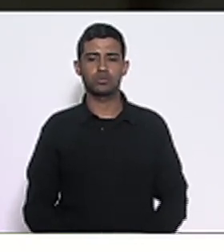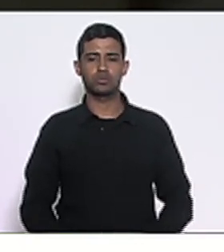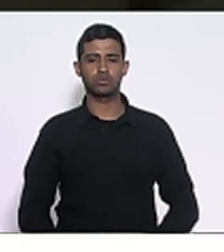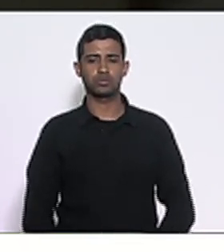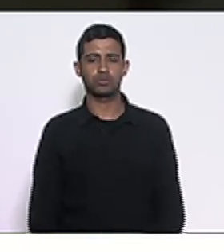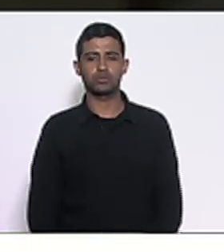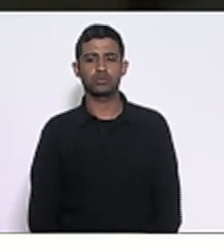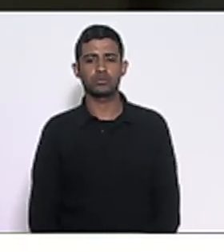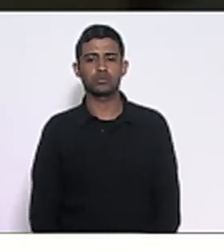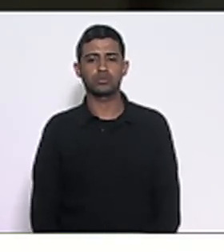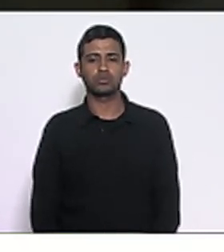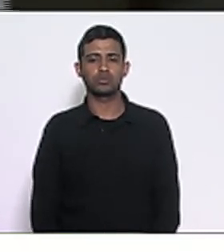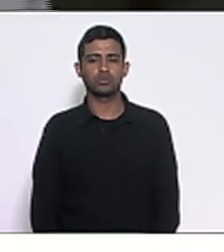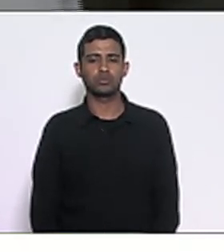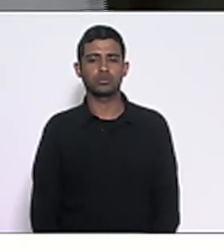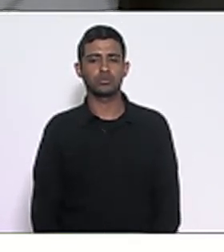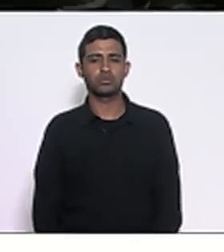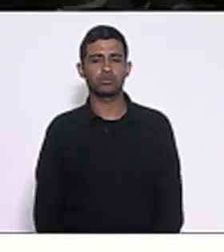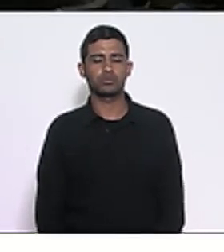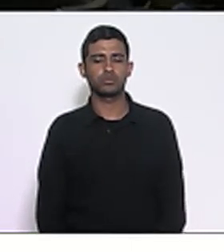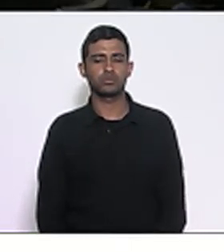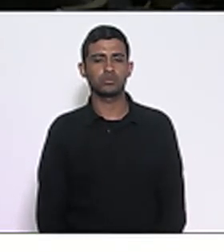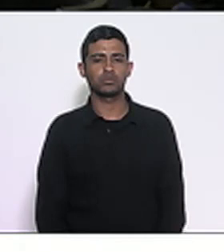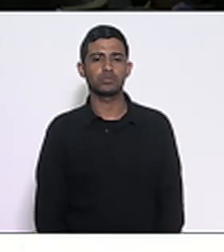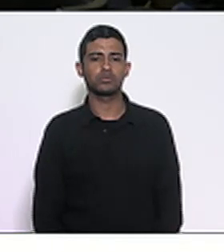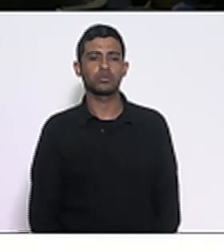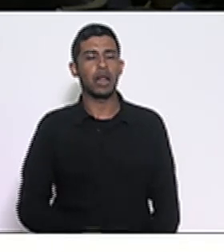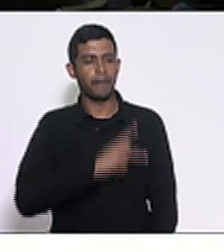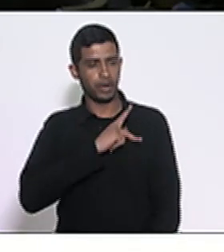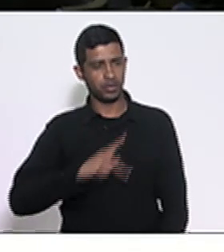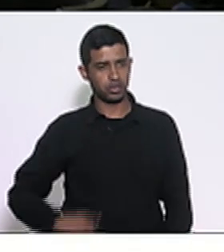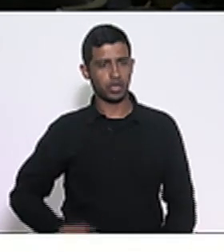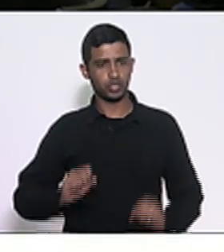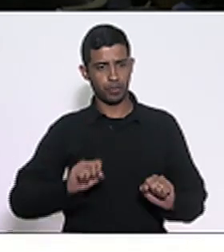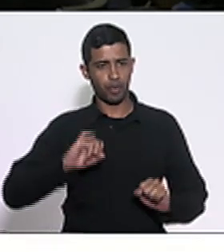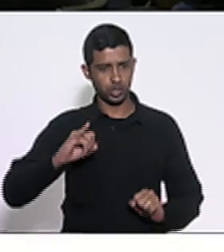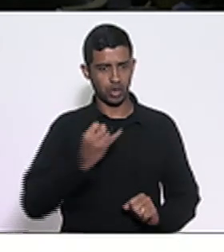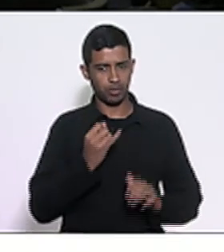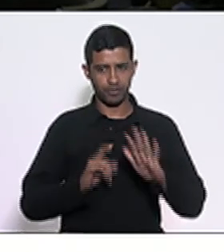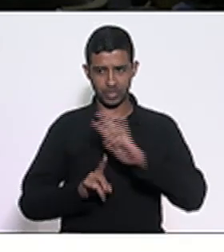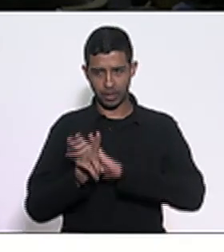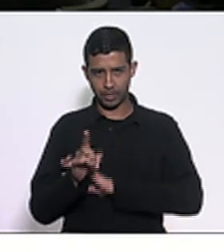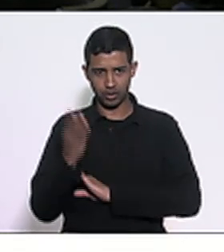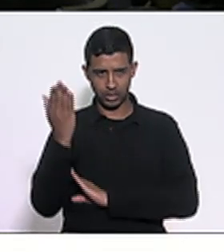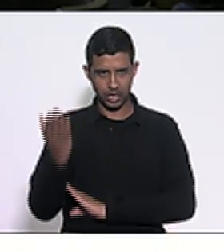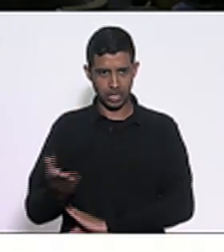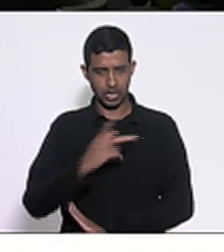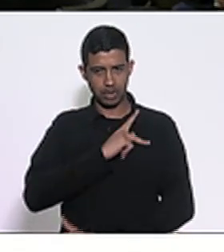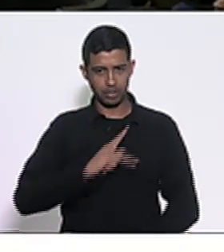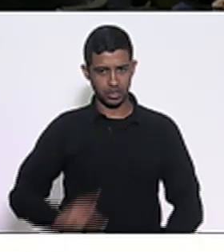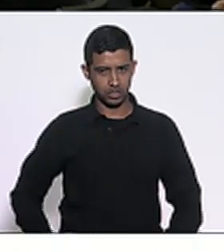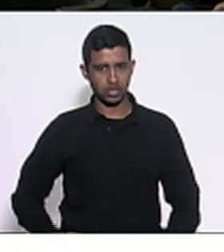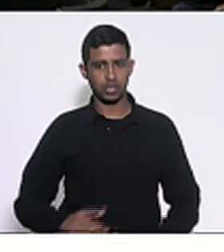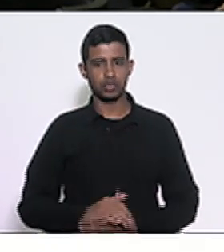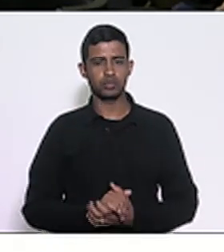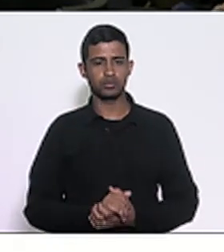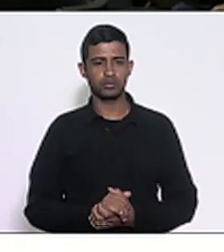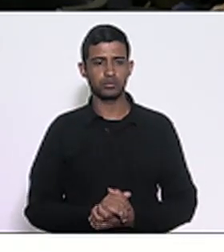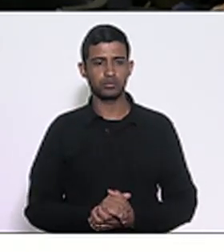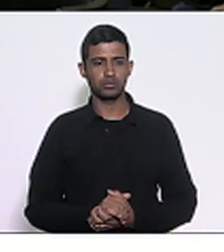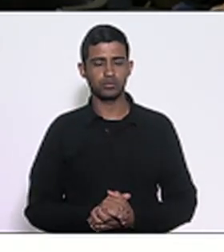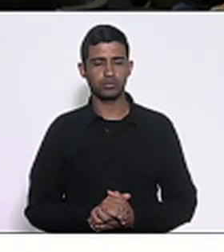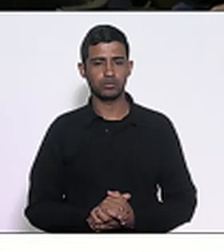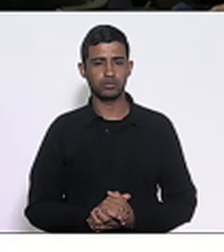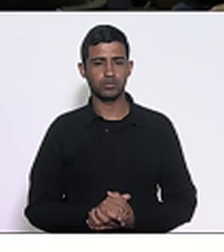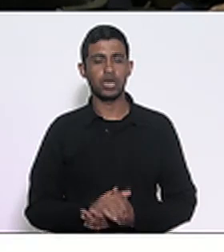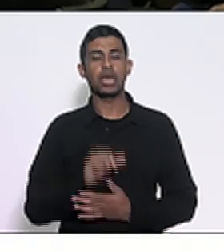públicas do Estado do Rio de Janeiro. Presidente, posso fazer aproveitar para fazer uma pergunta ao presidente do Proderj? Claro, lógico. Se o